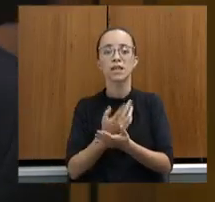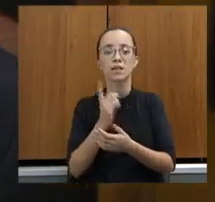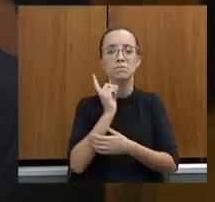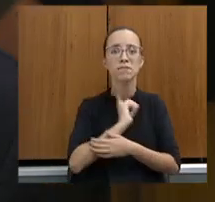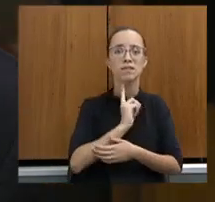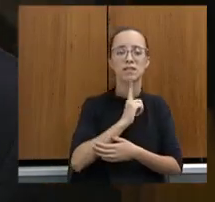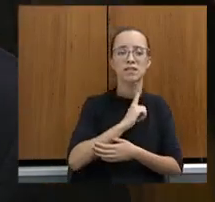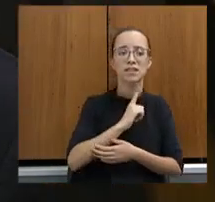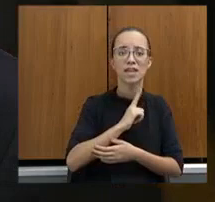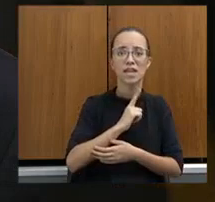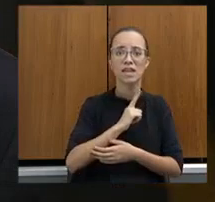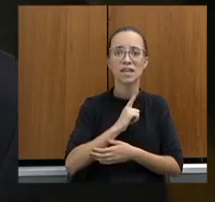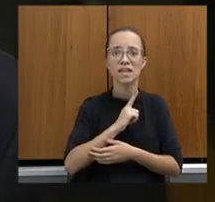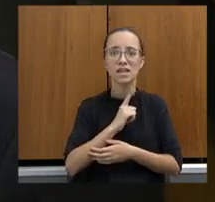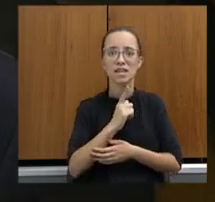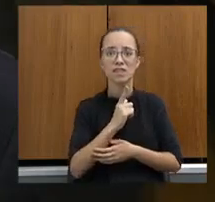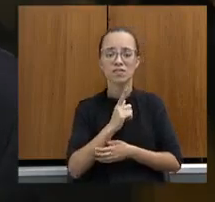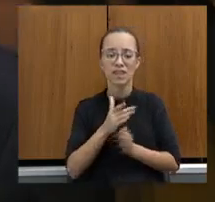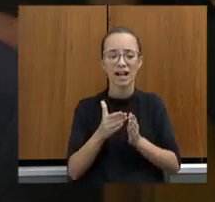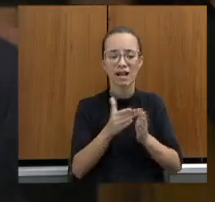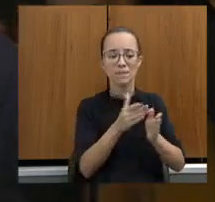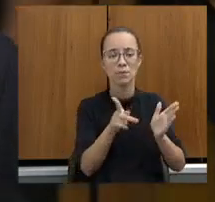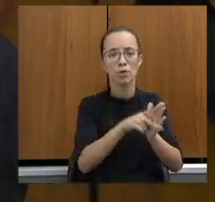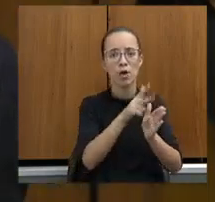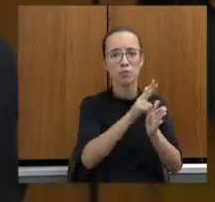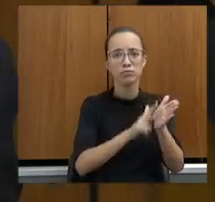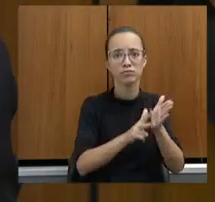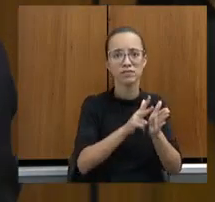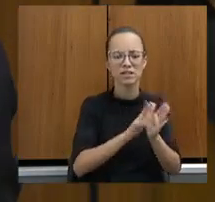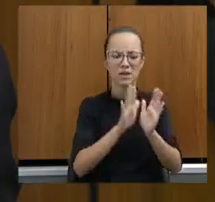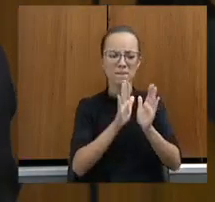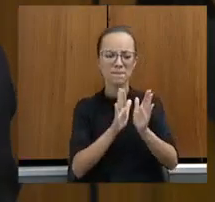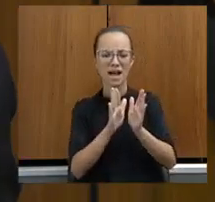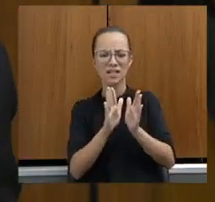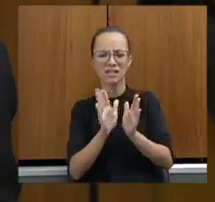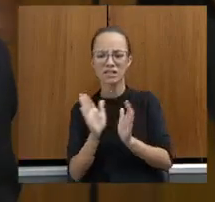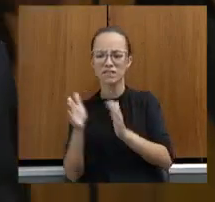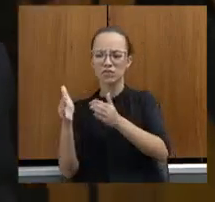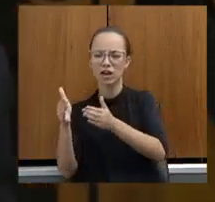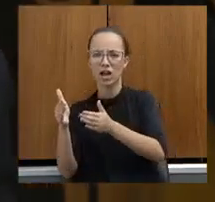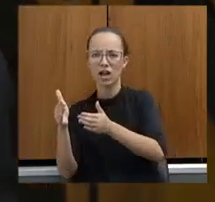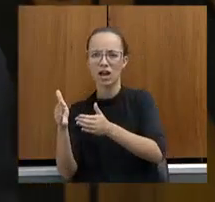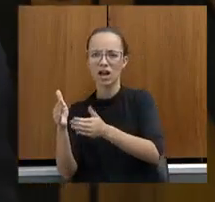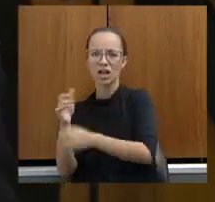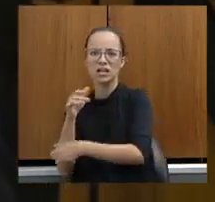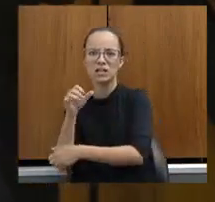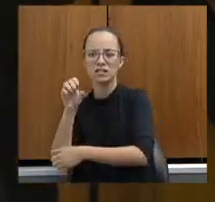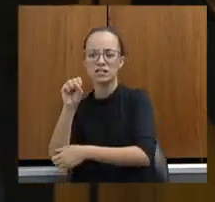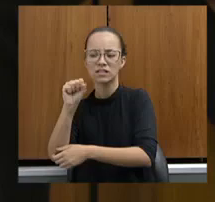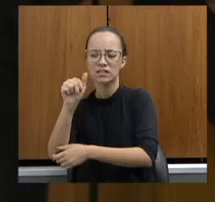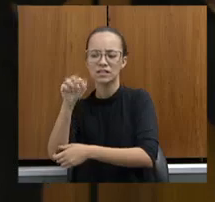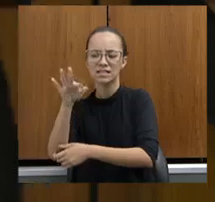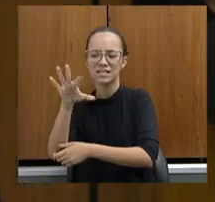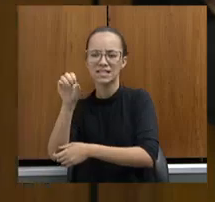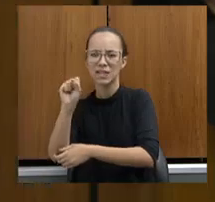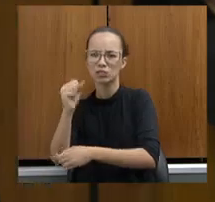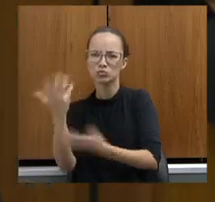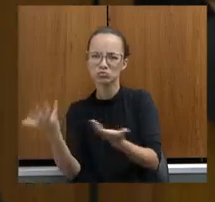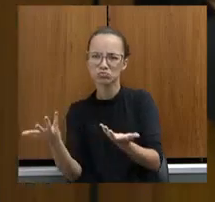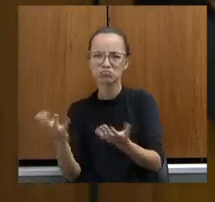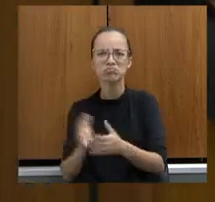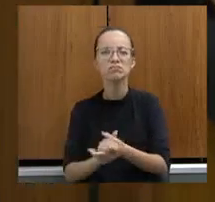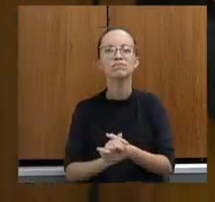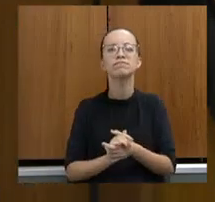vai investir na drenagem do centro da cidade de Santos e por